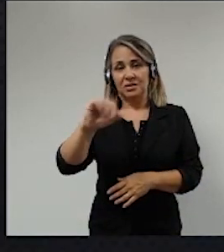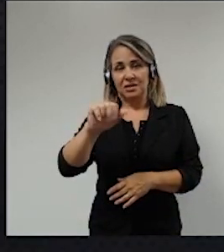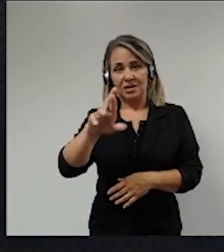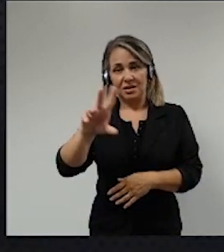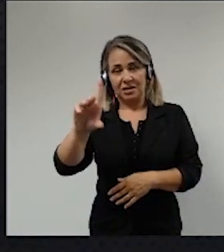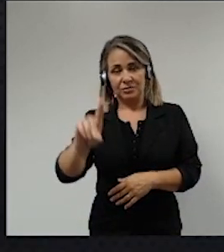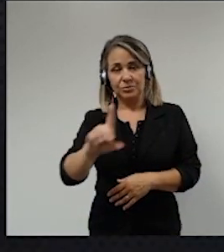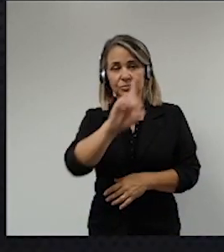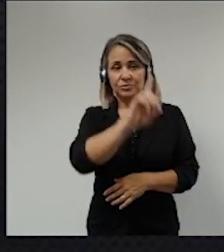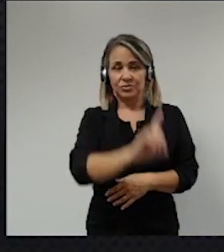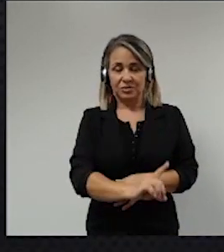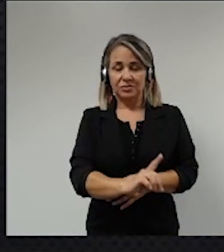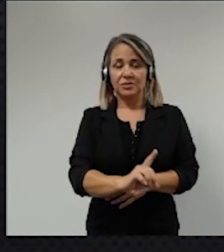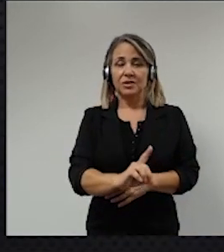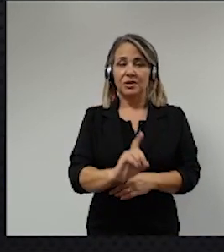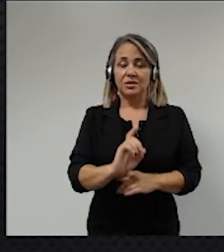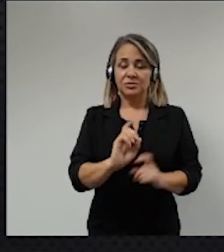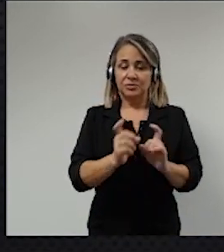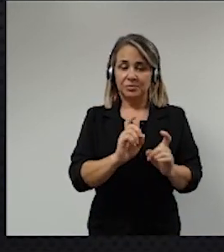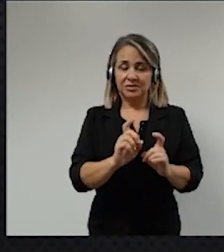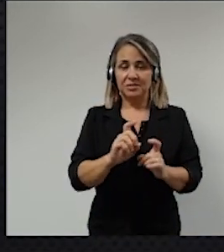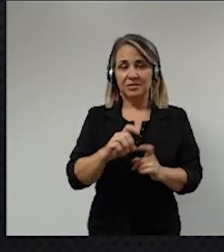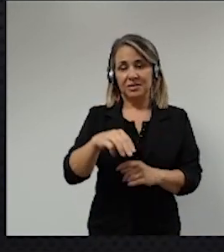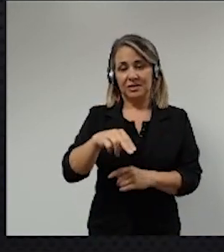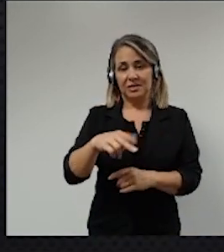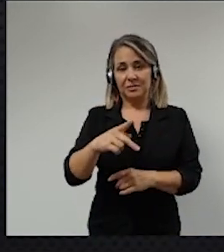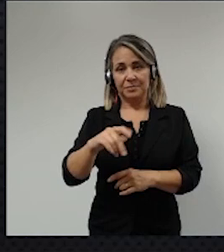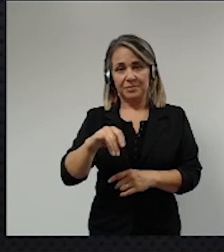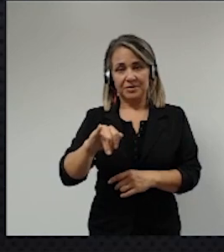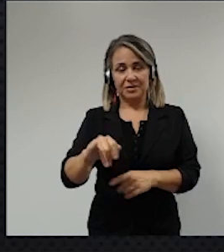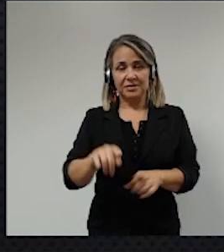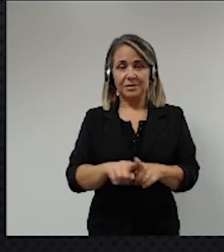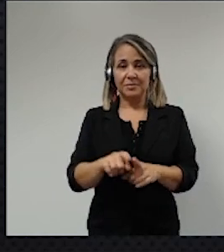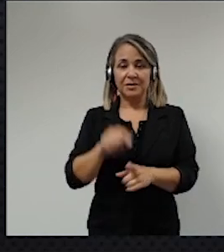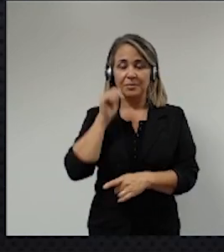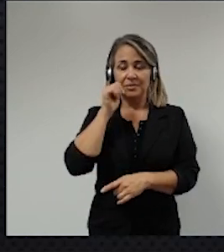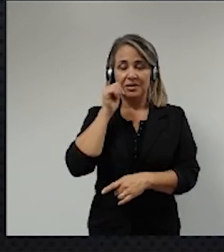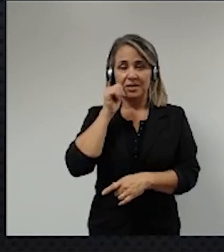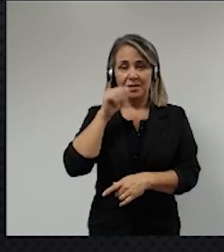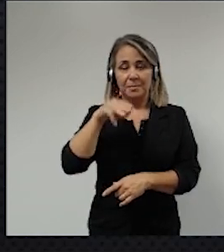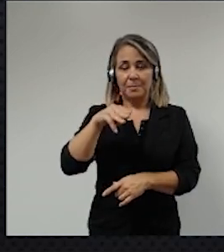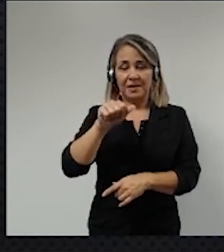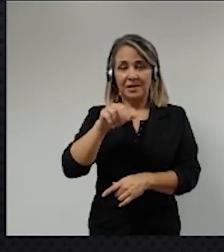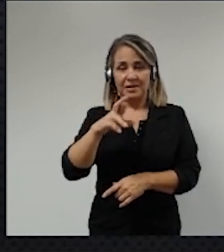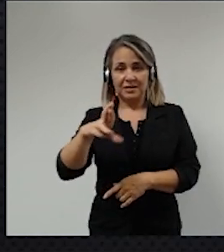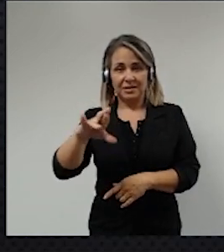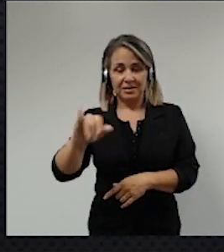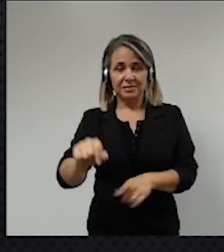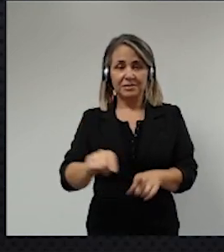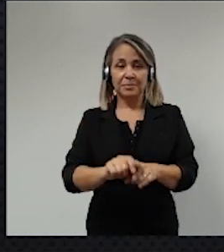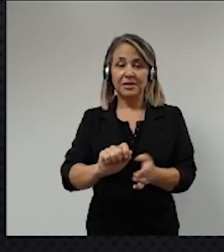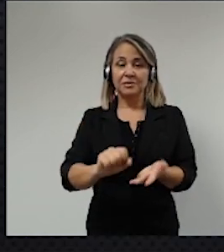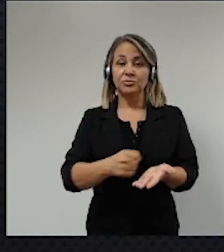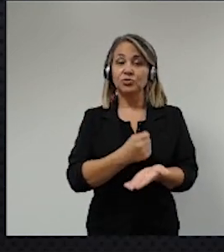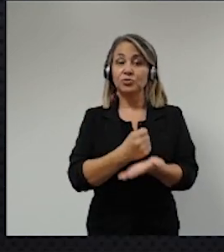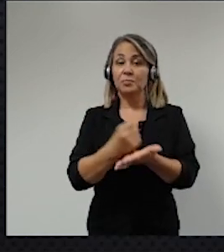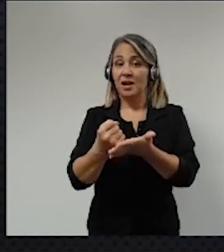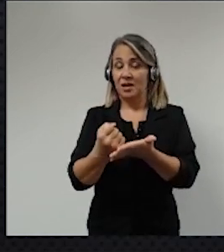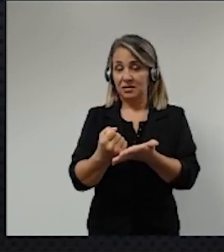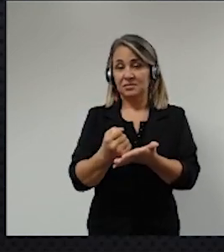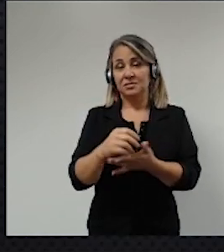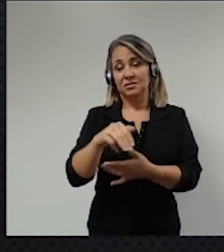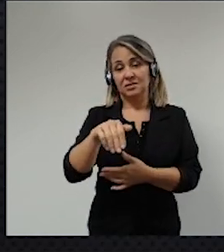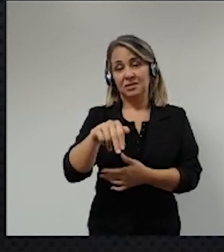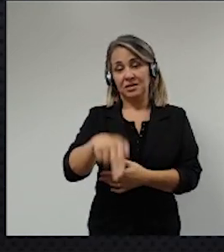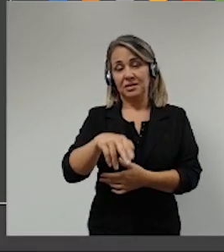diretor de administração do INPI, e à doutora Maria Eugênia, da diretoria de marcas do INPI, eles que me auxiliaram